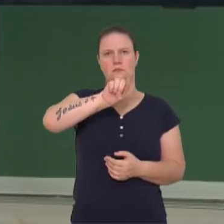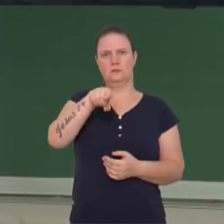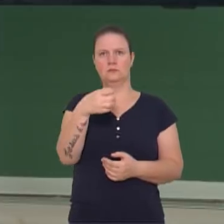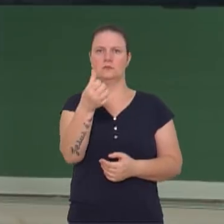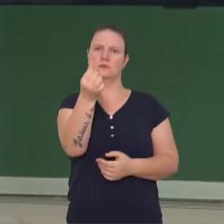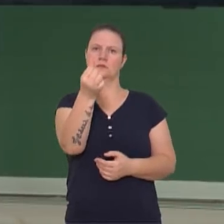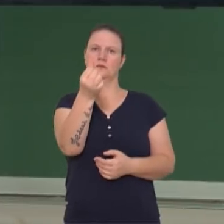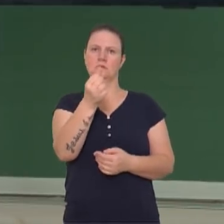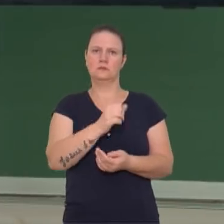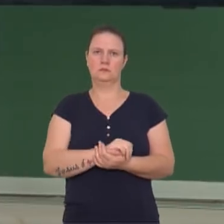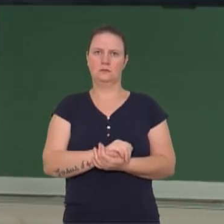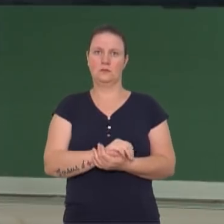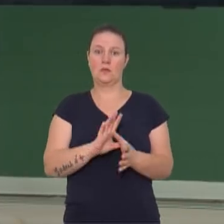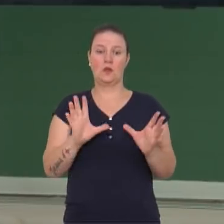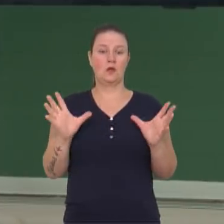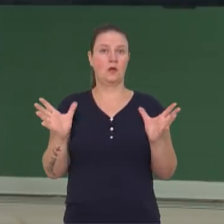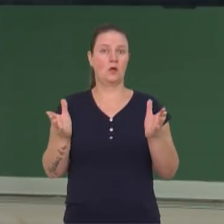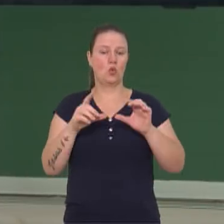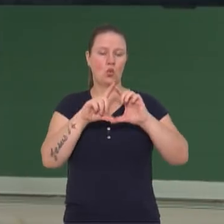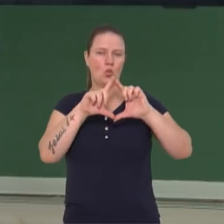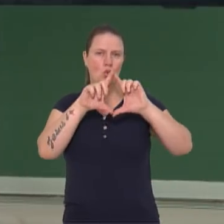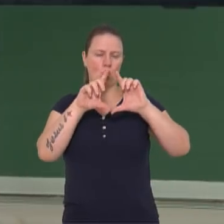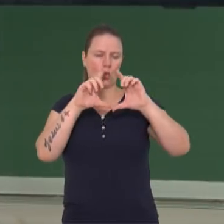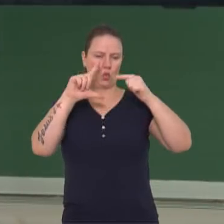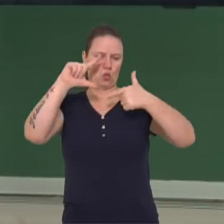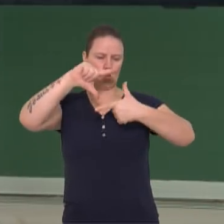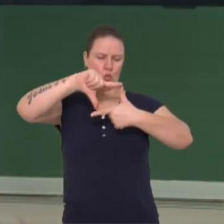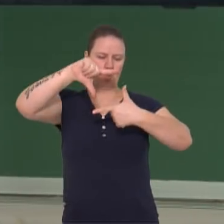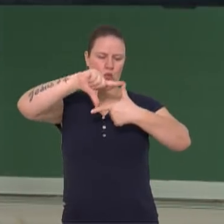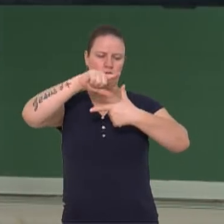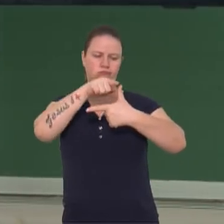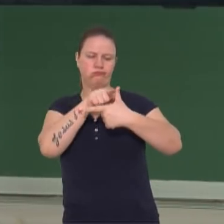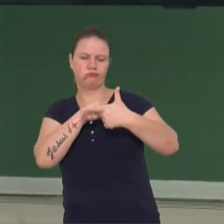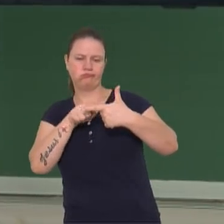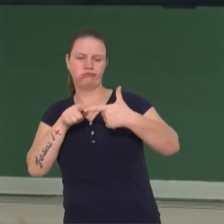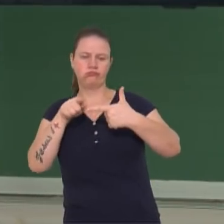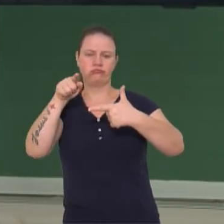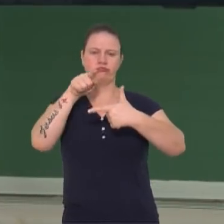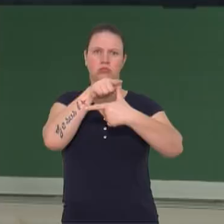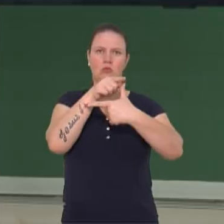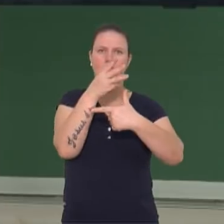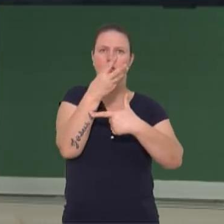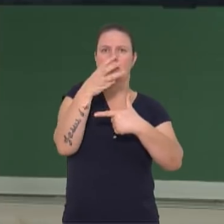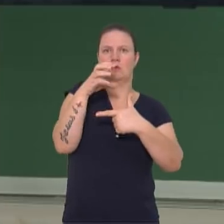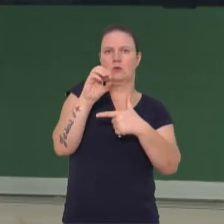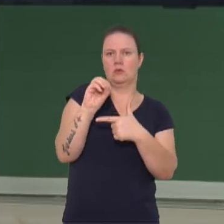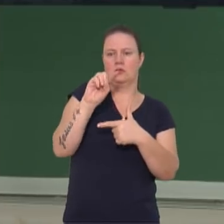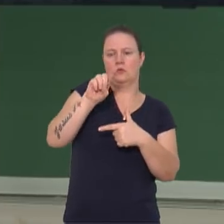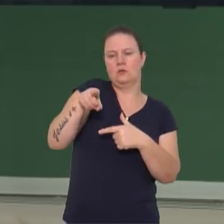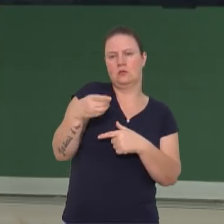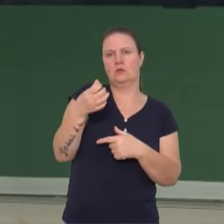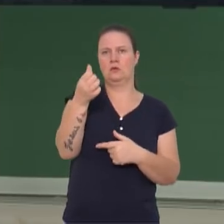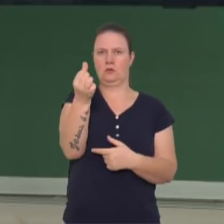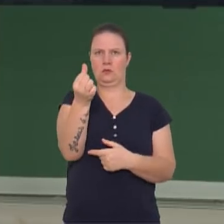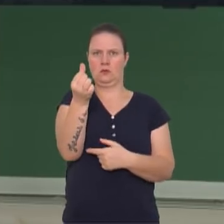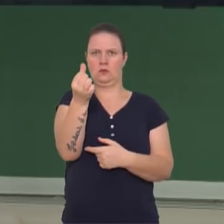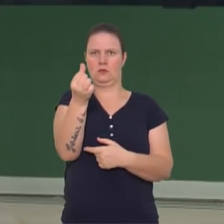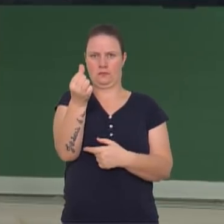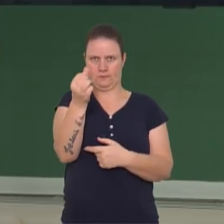décimos. Então, o perímetro desse retângulo é 30 centímetros e 6 milímetros, ou